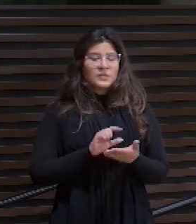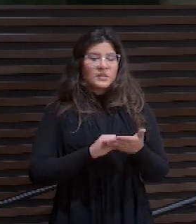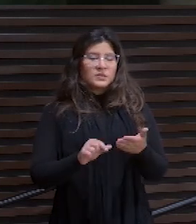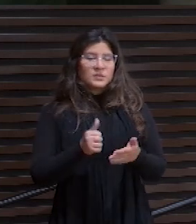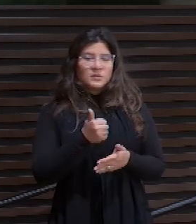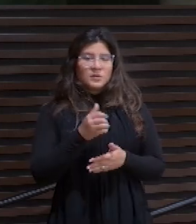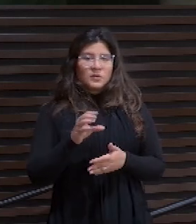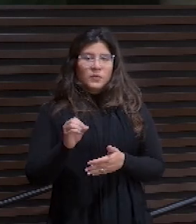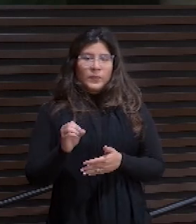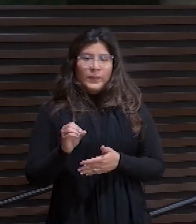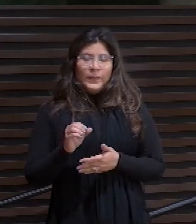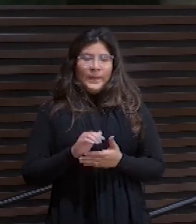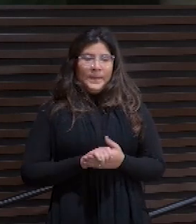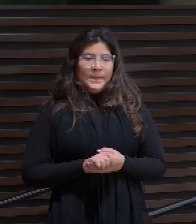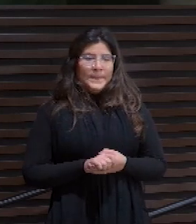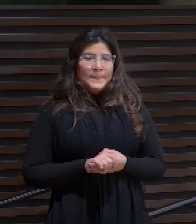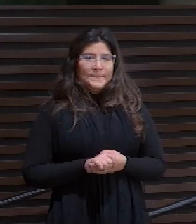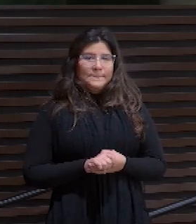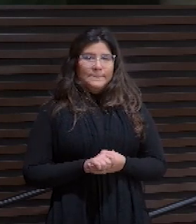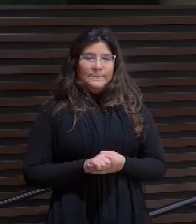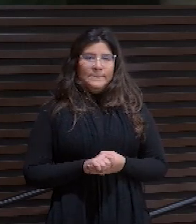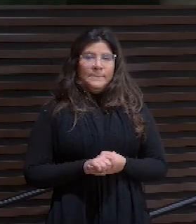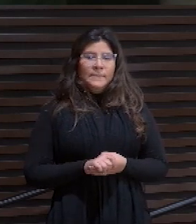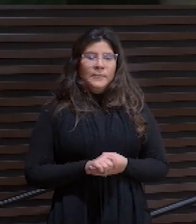versículo 10.